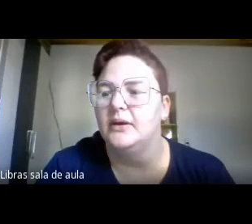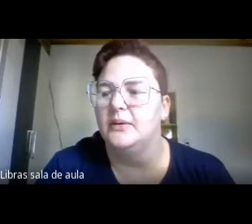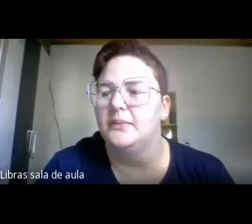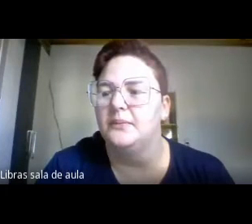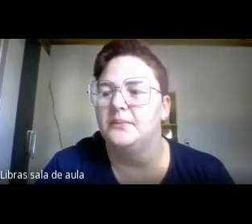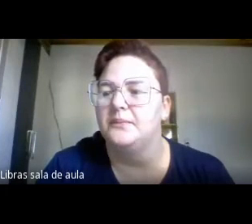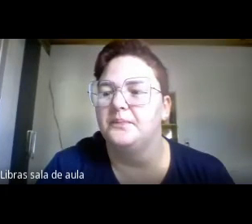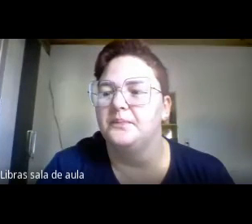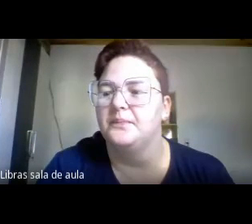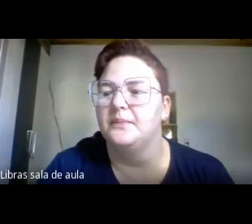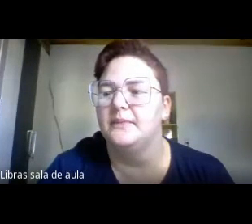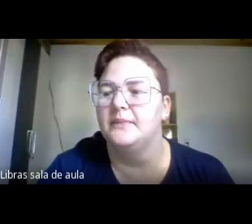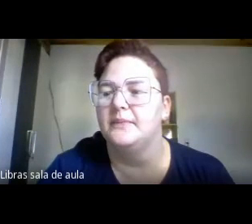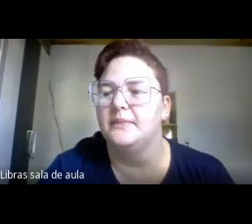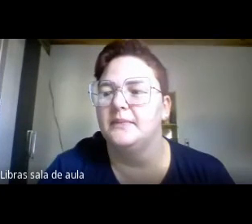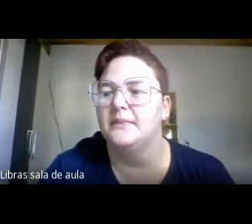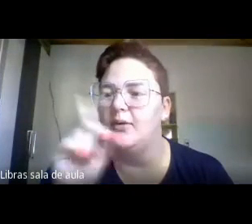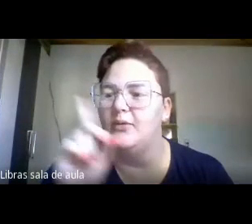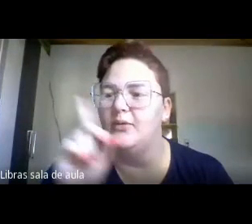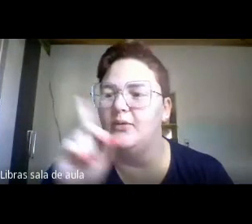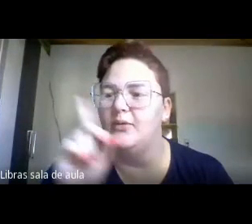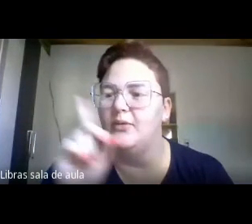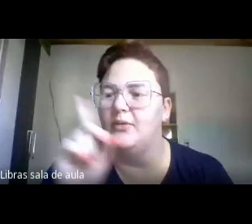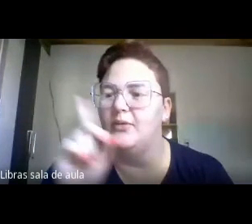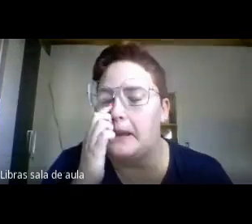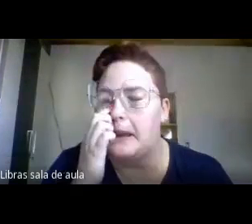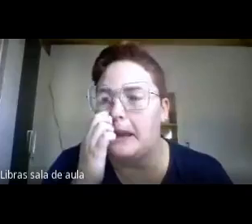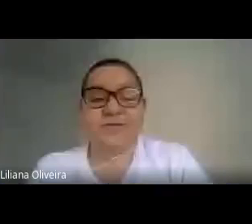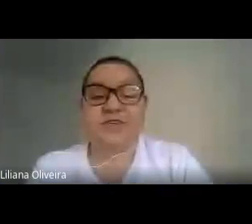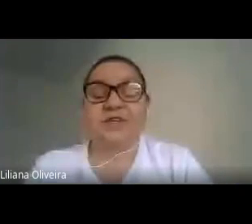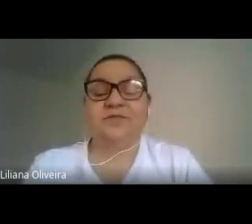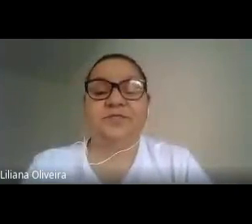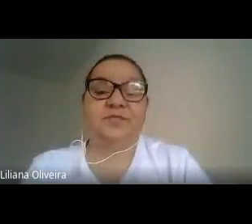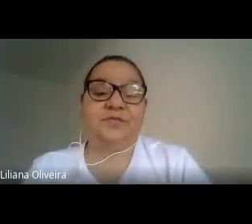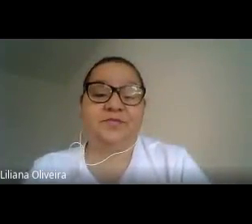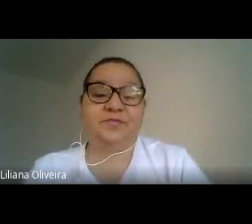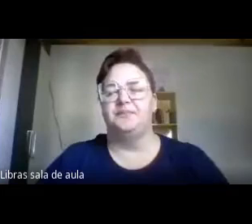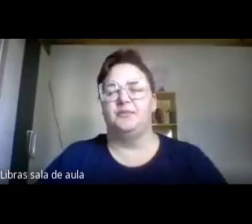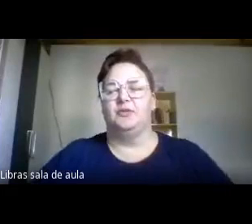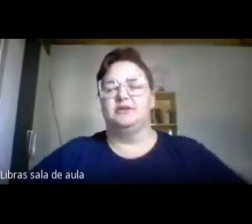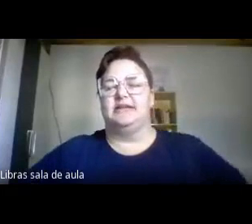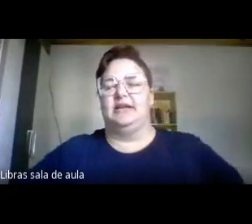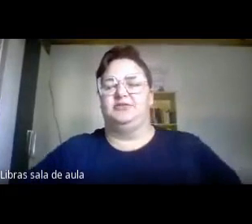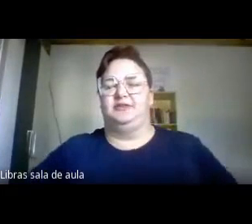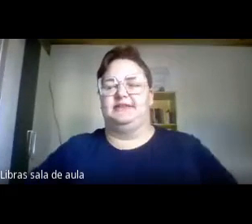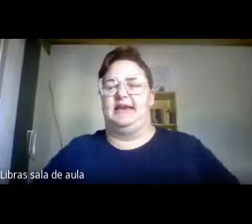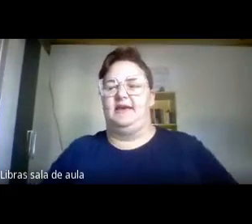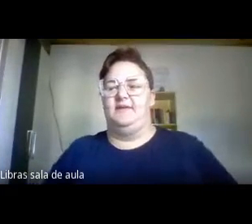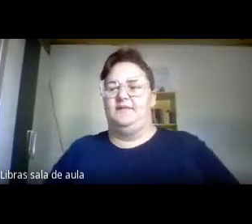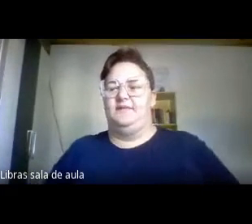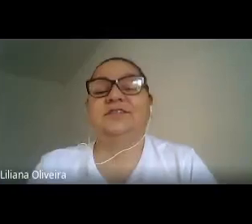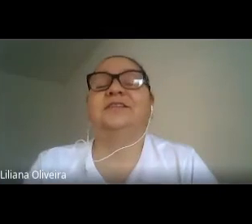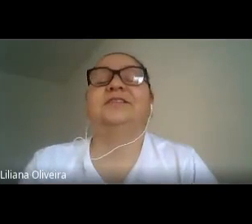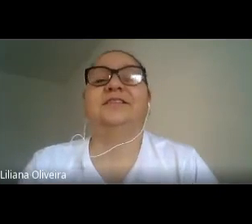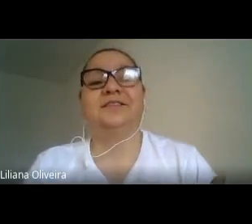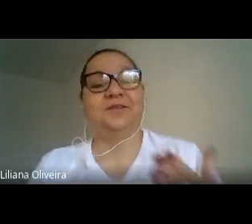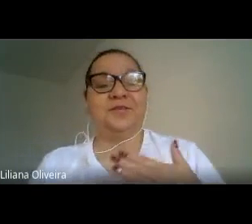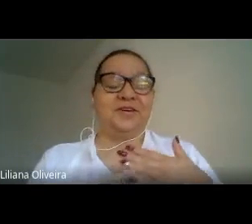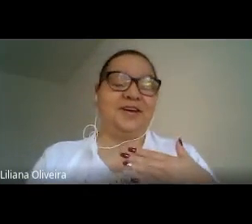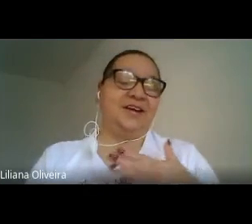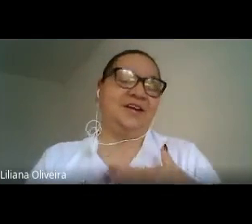Não ou sim? Sim. Sim? Tu gostaria de fazer?